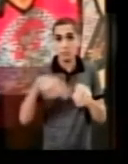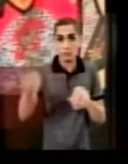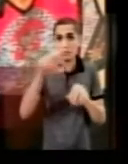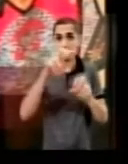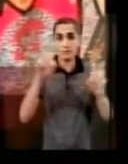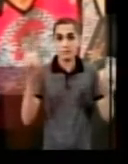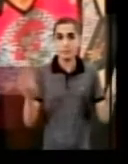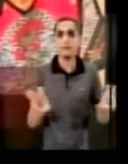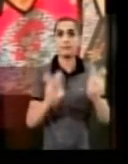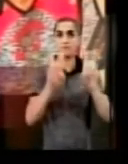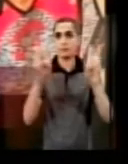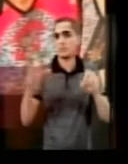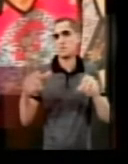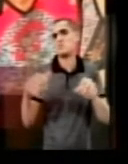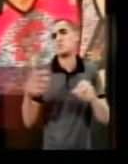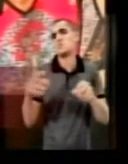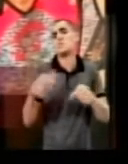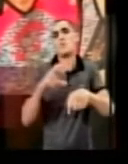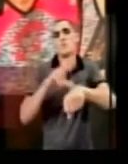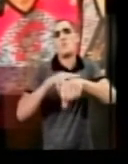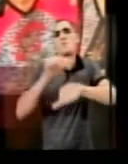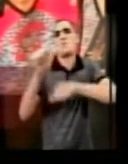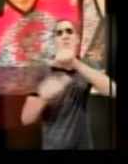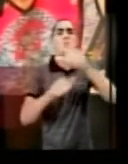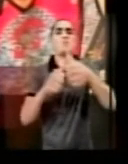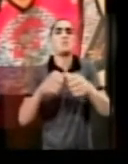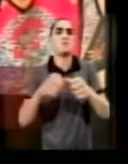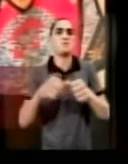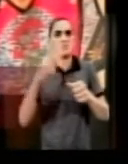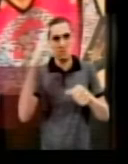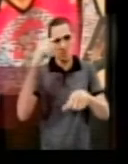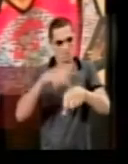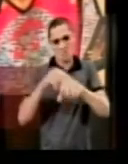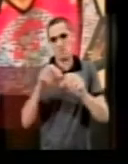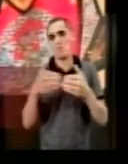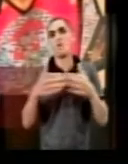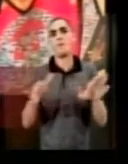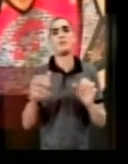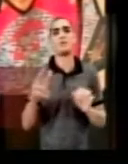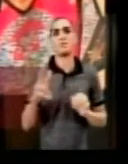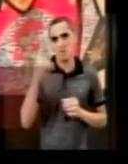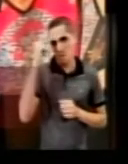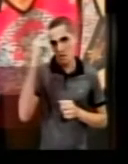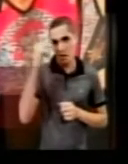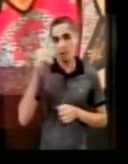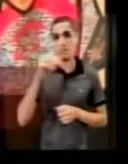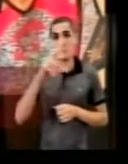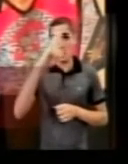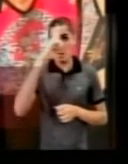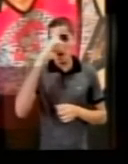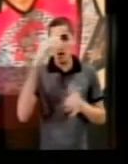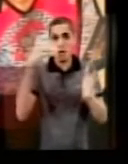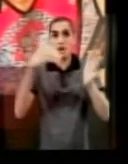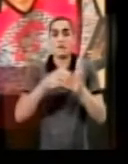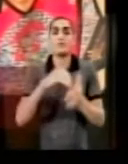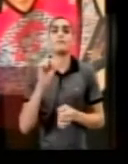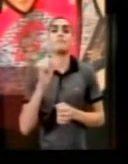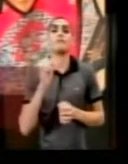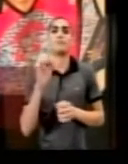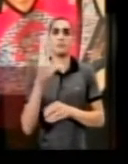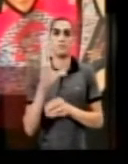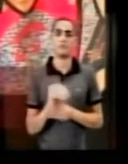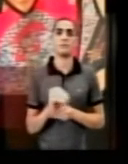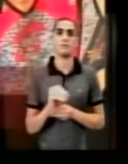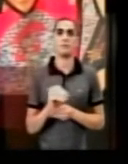dos shoppings, eles funcionam do meio-dia às 20 e todos os estabelecimentos que estão dentro do shopping são estes